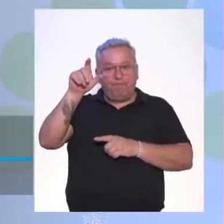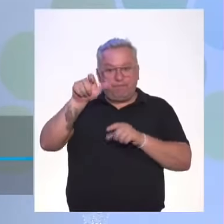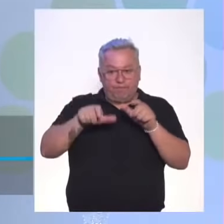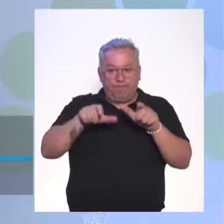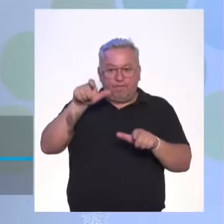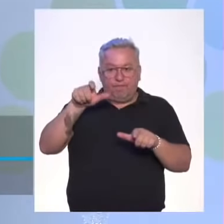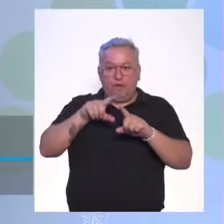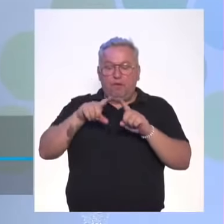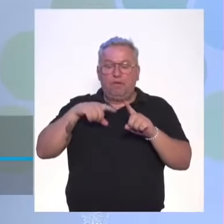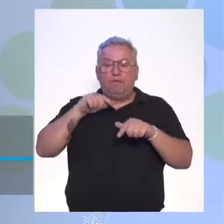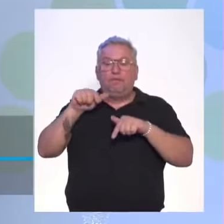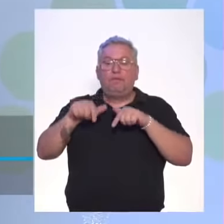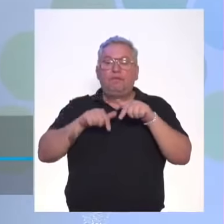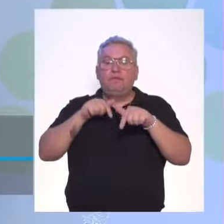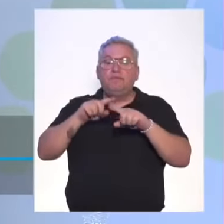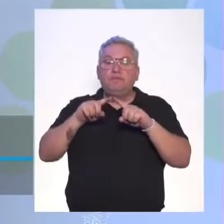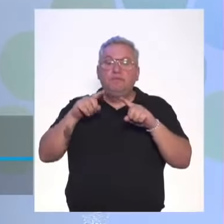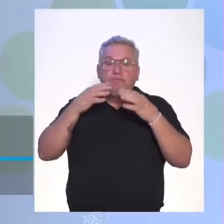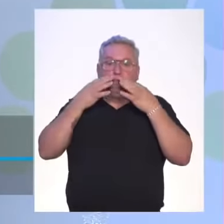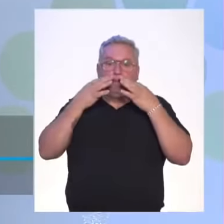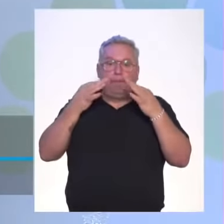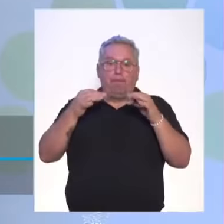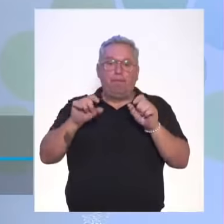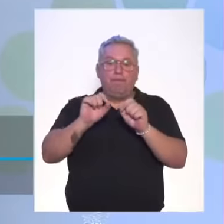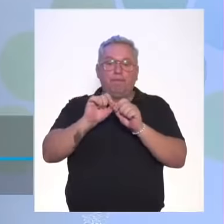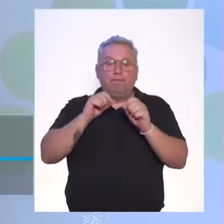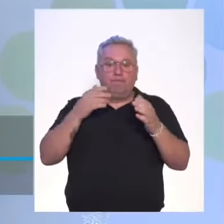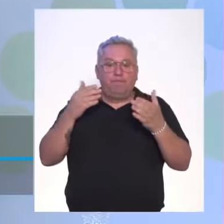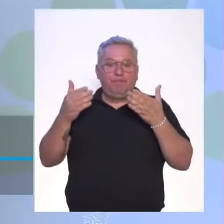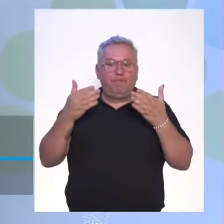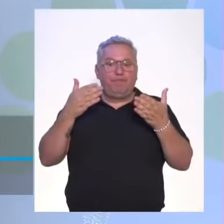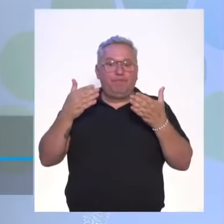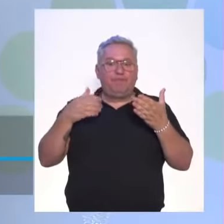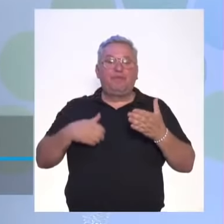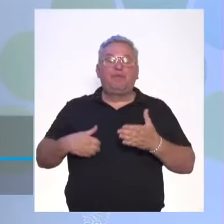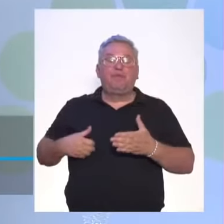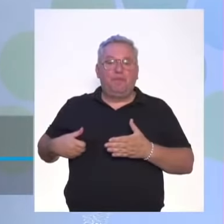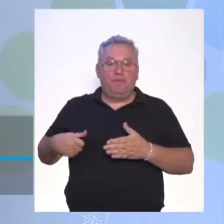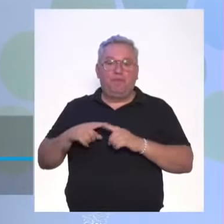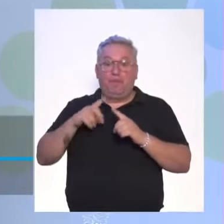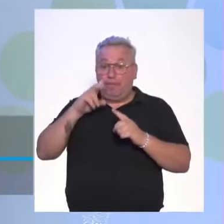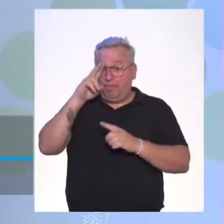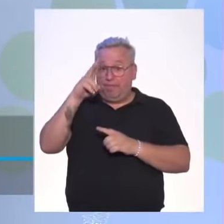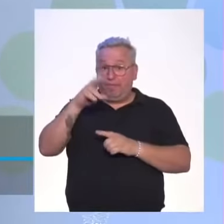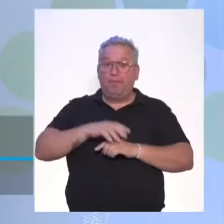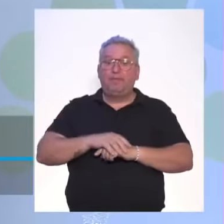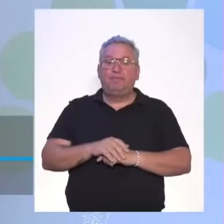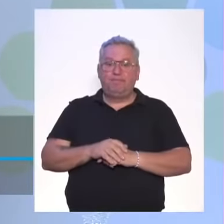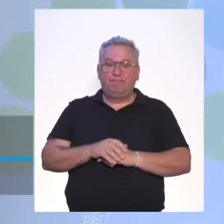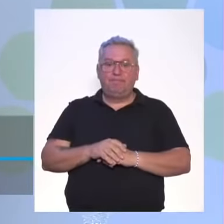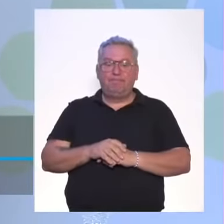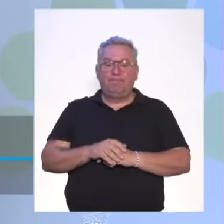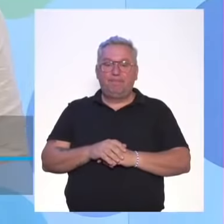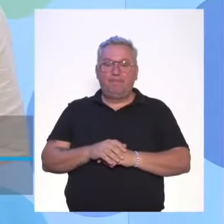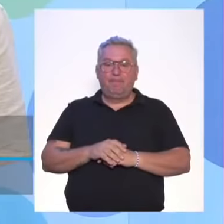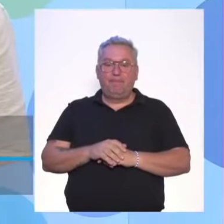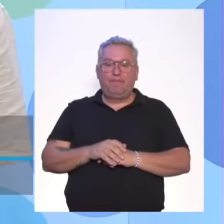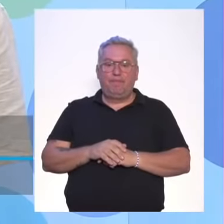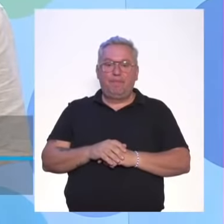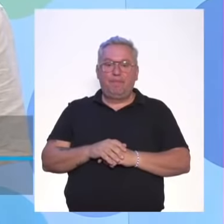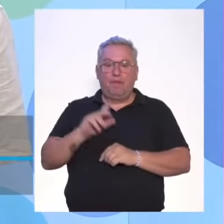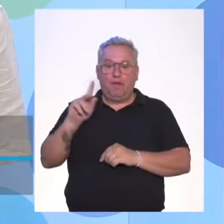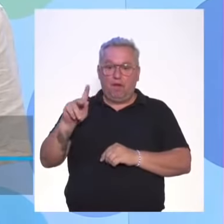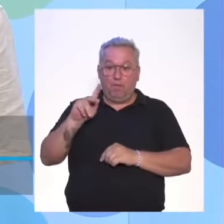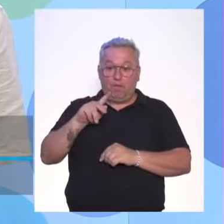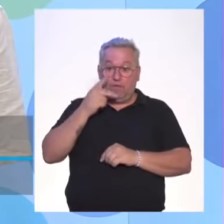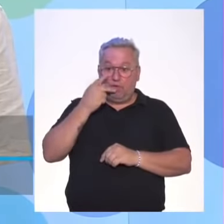personagens da obra Observe essa questão do psicológico né Maura tanto muito bem forte tá bom foca vários da a